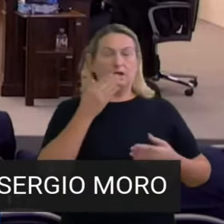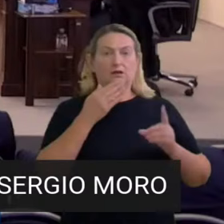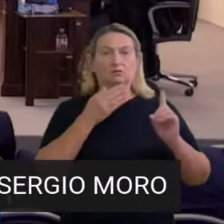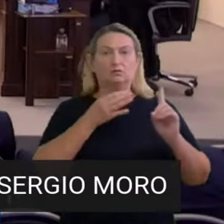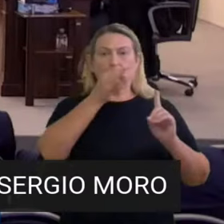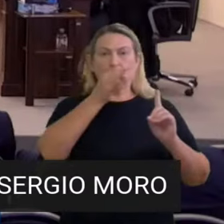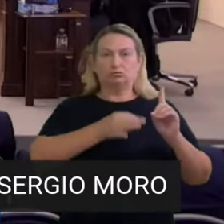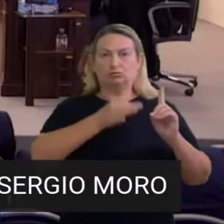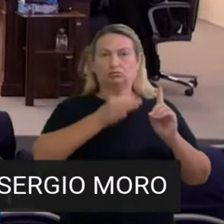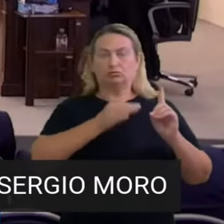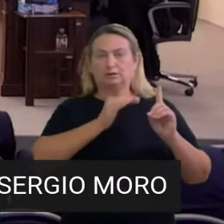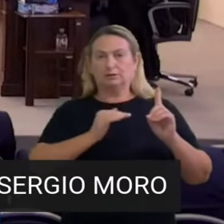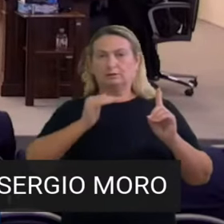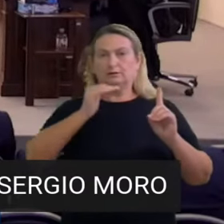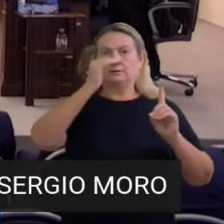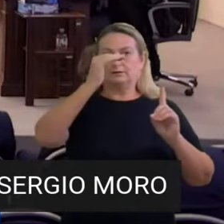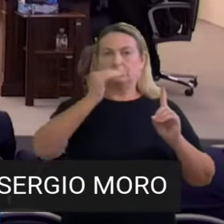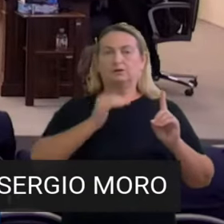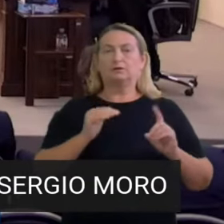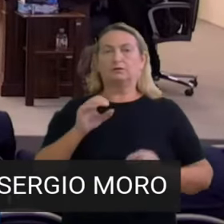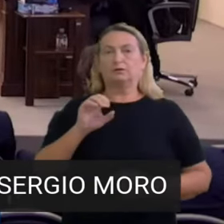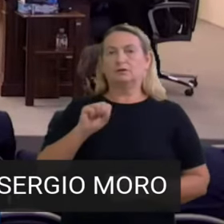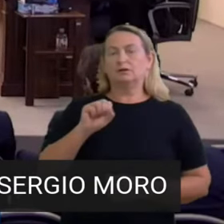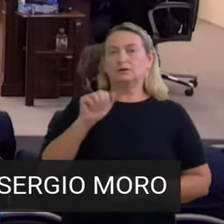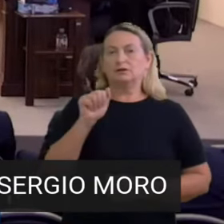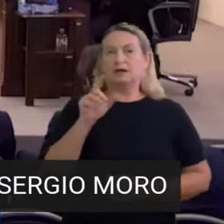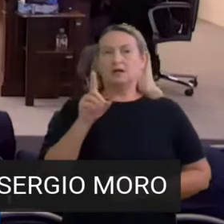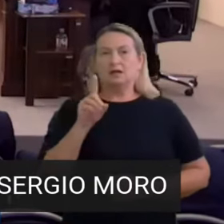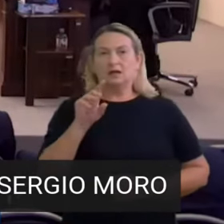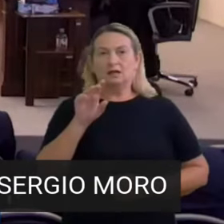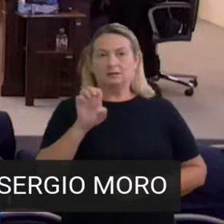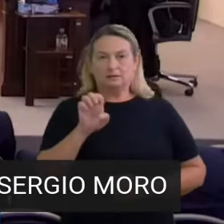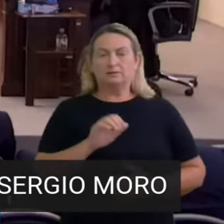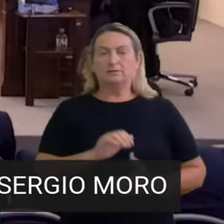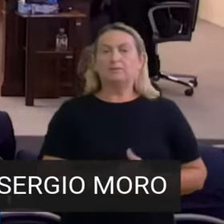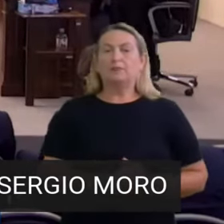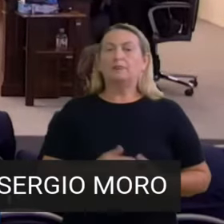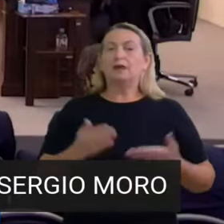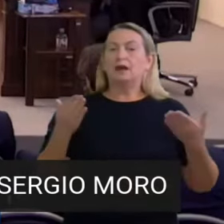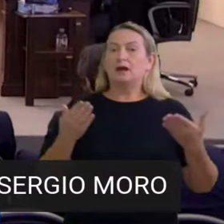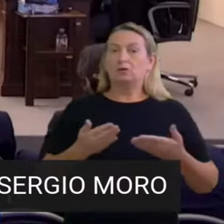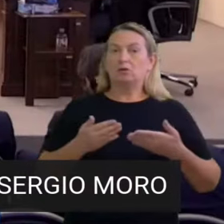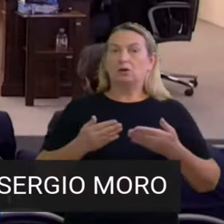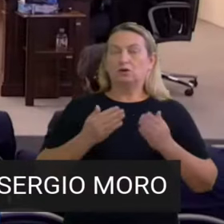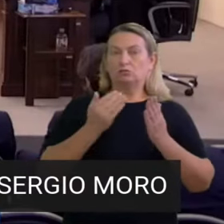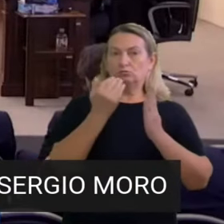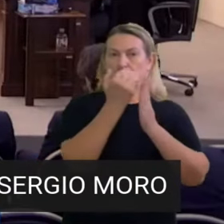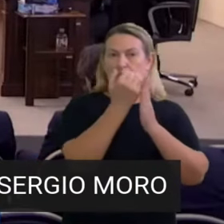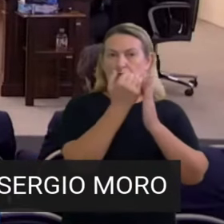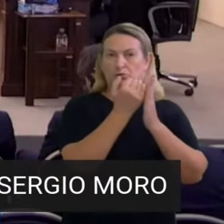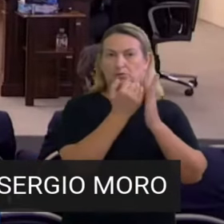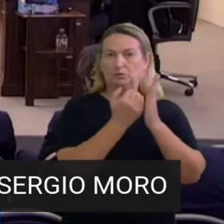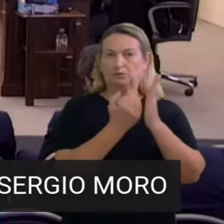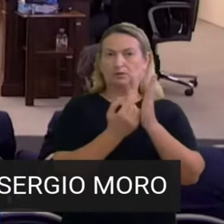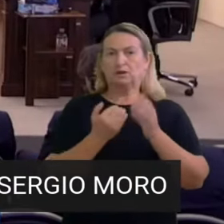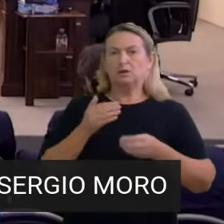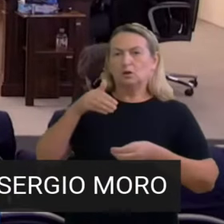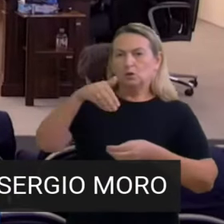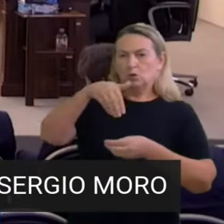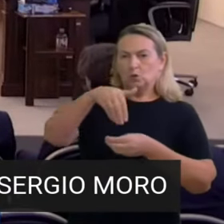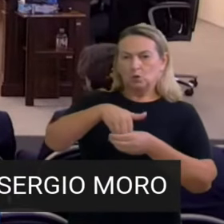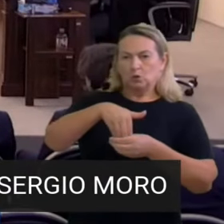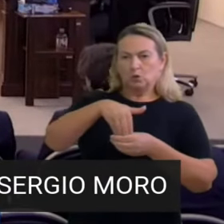Agora, seguindo aqui a ordem de votação, sei se o ente relator quer se manifestar ou se manifesta